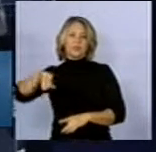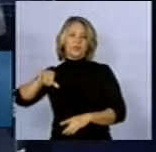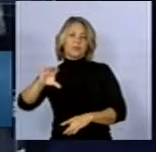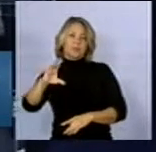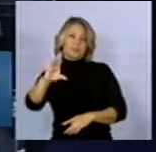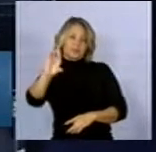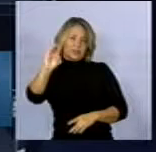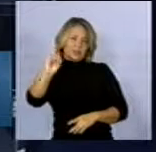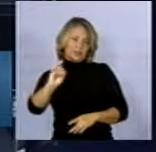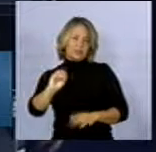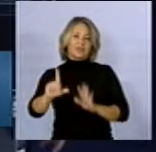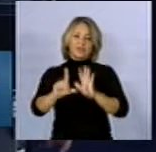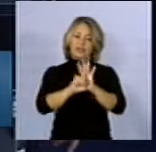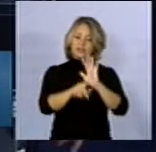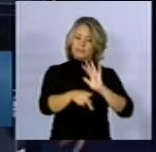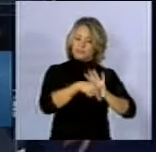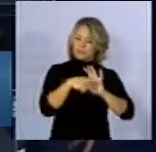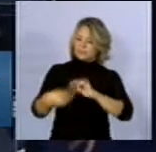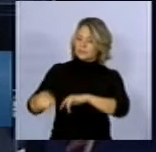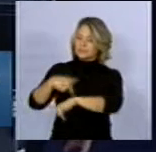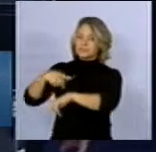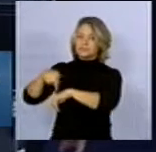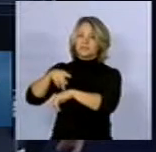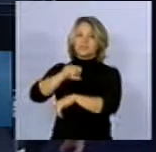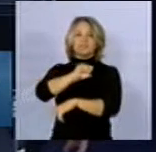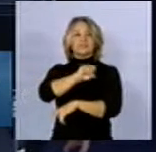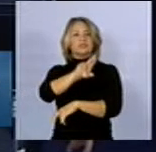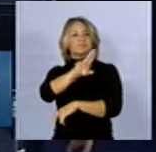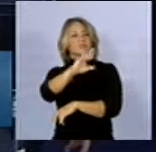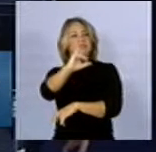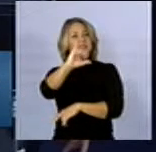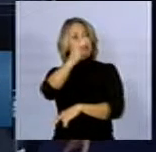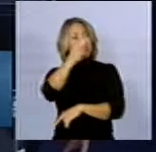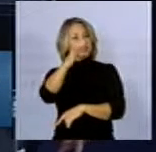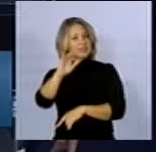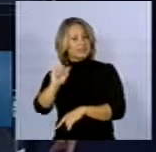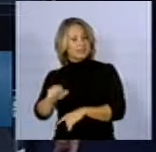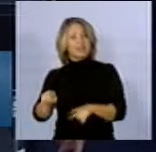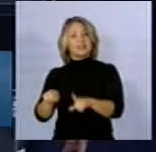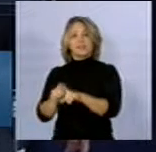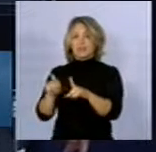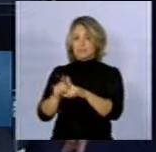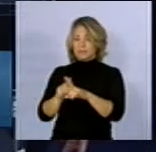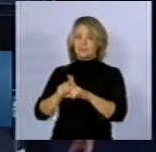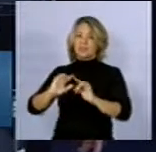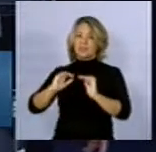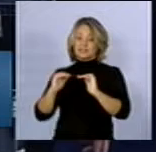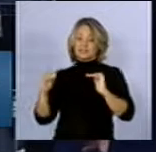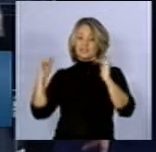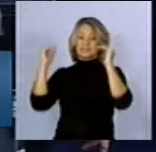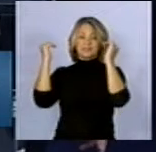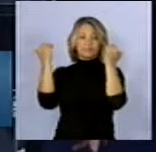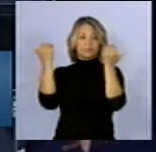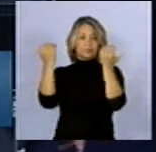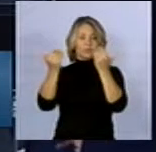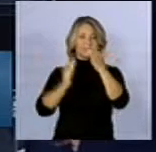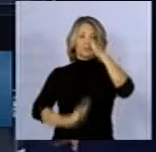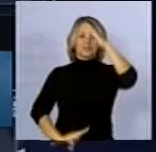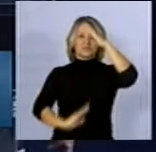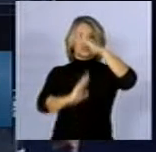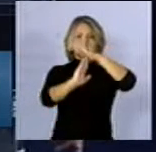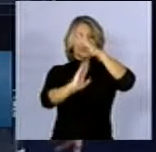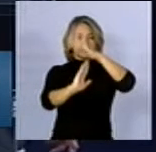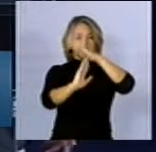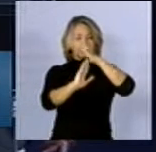suíça. E, além disso, as exceções a esse limite